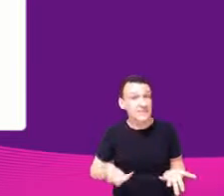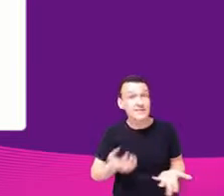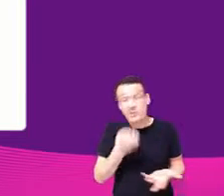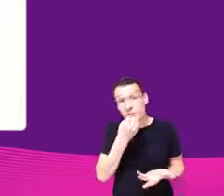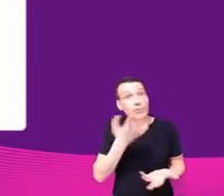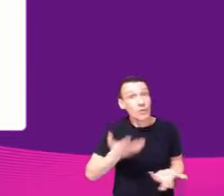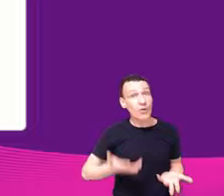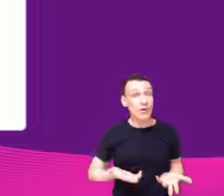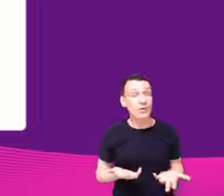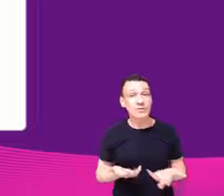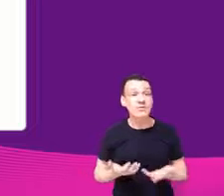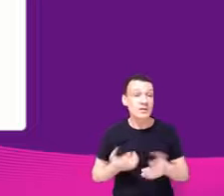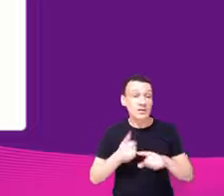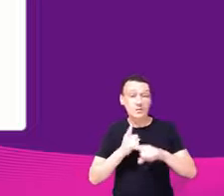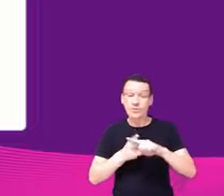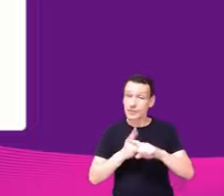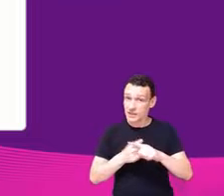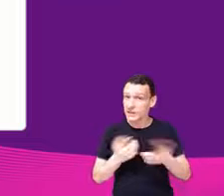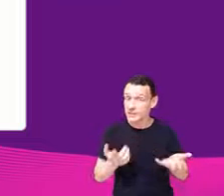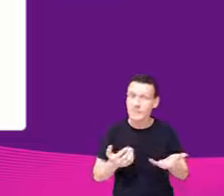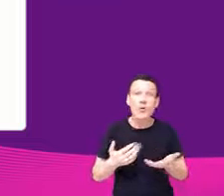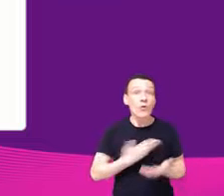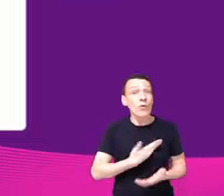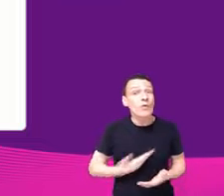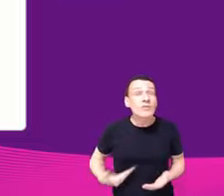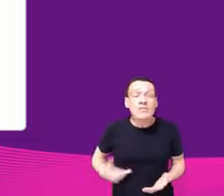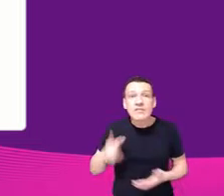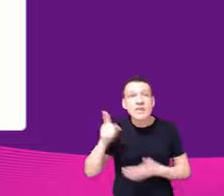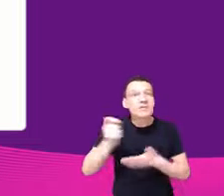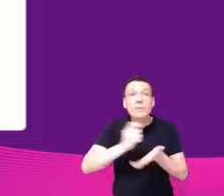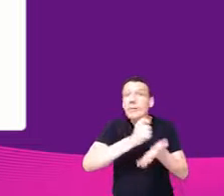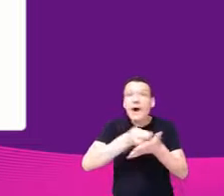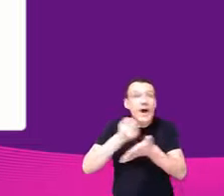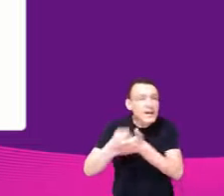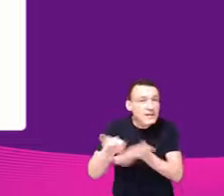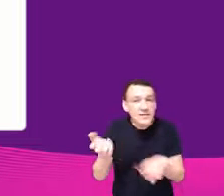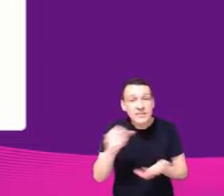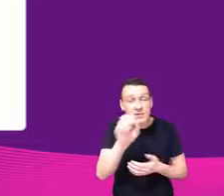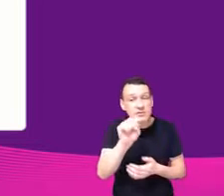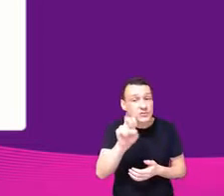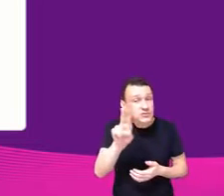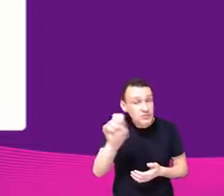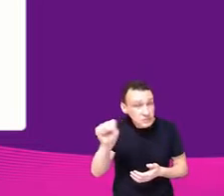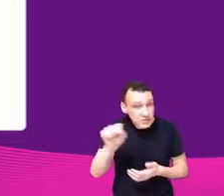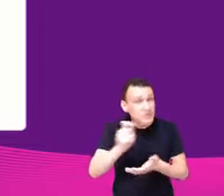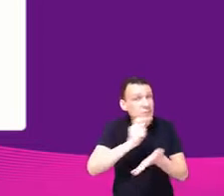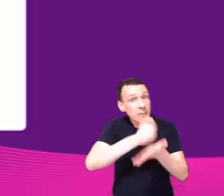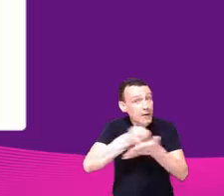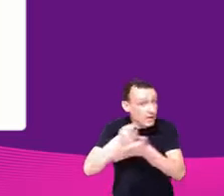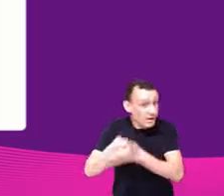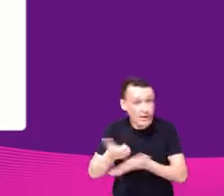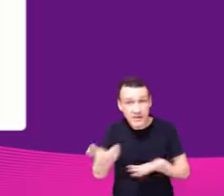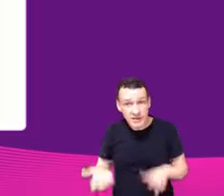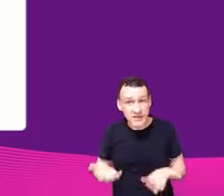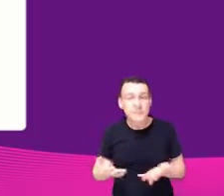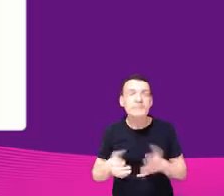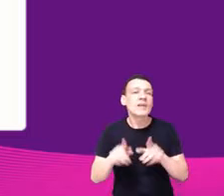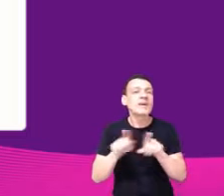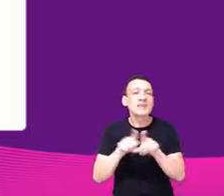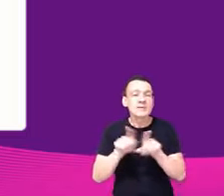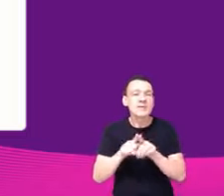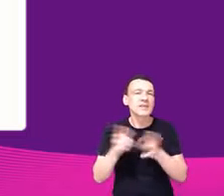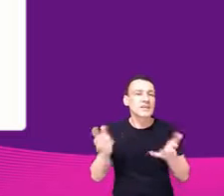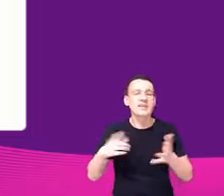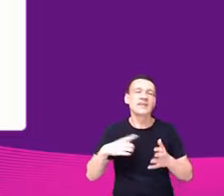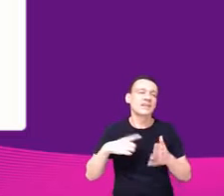transplante coberto pelo sistema público de saúde e, né, de certa forma, por medicina suplementar,